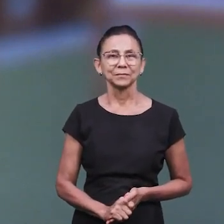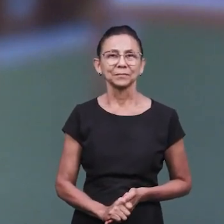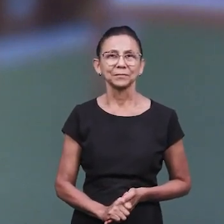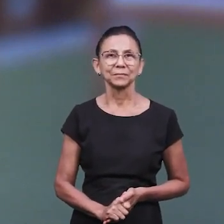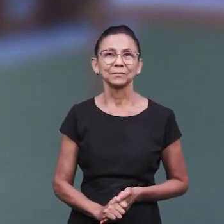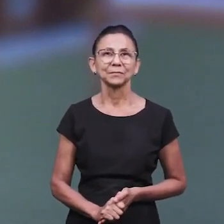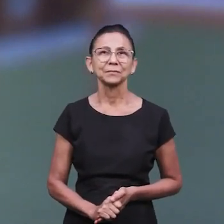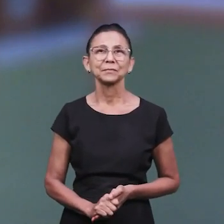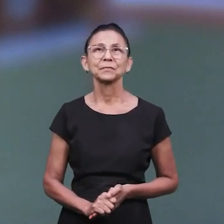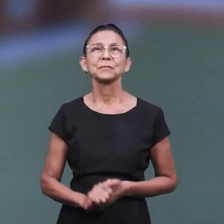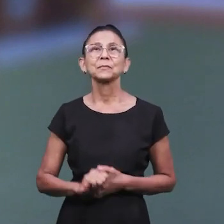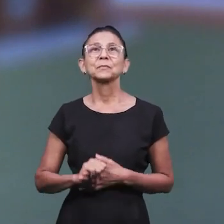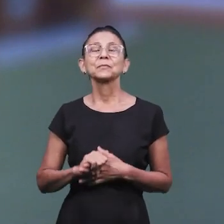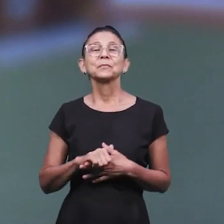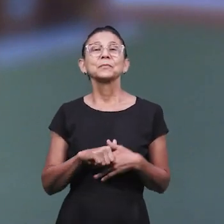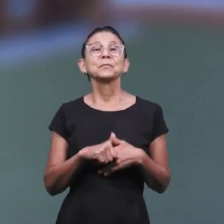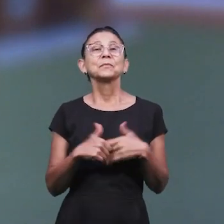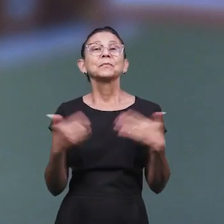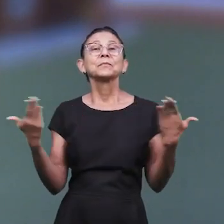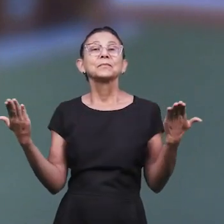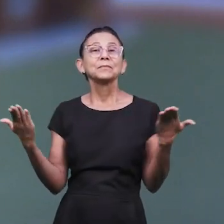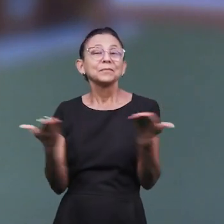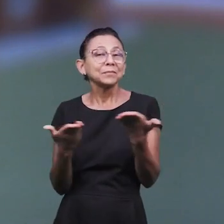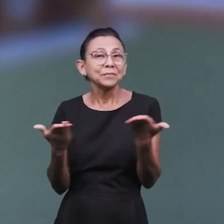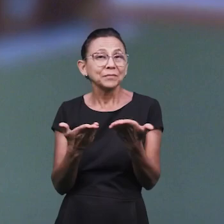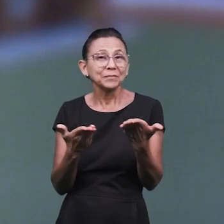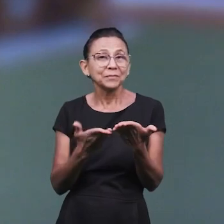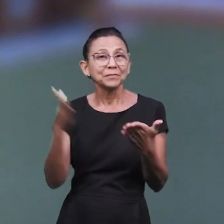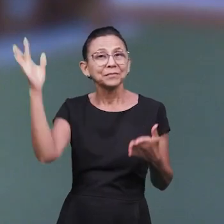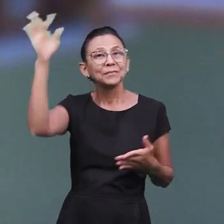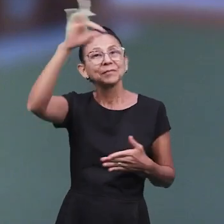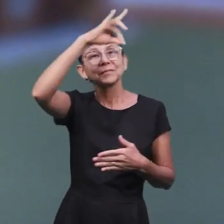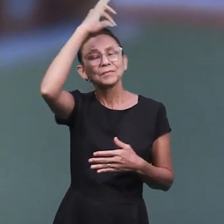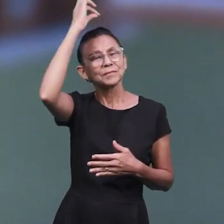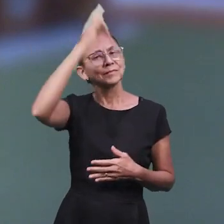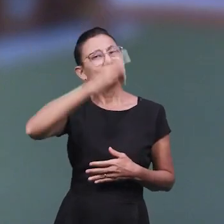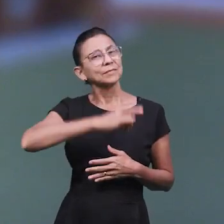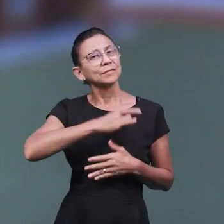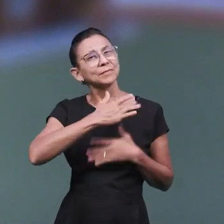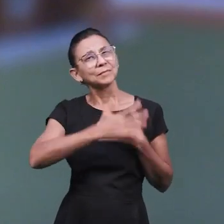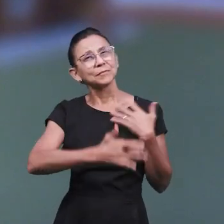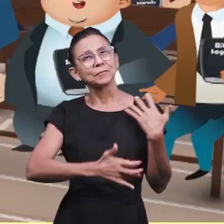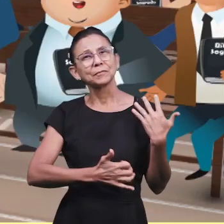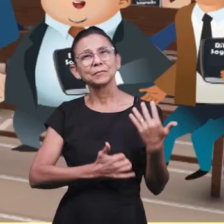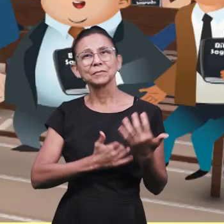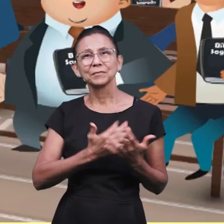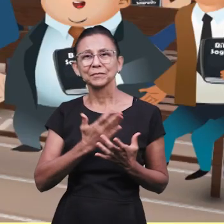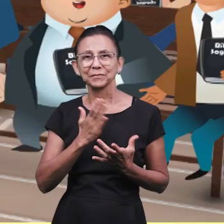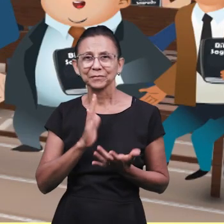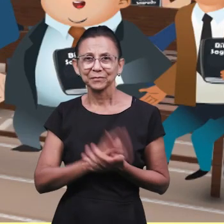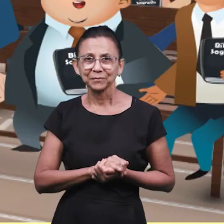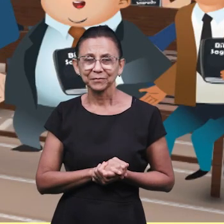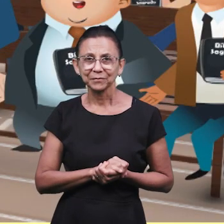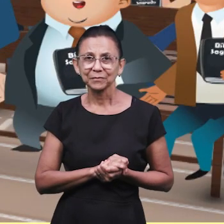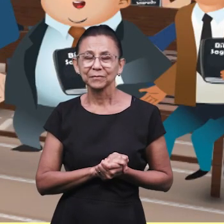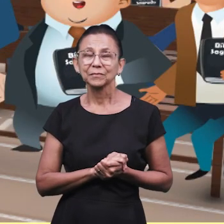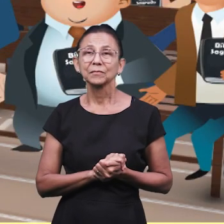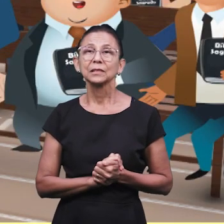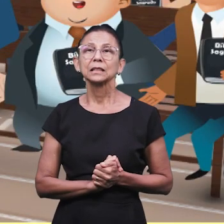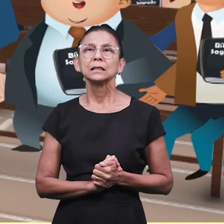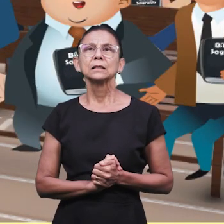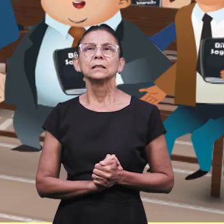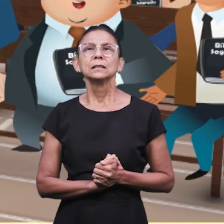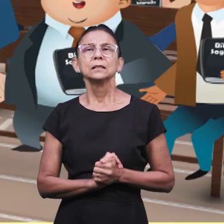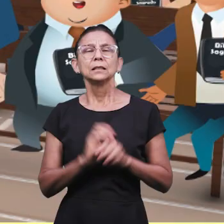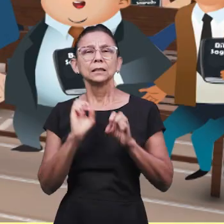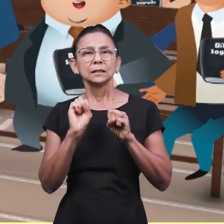do Senhor, sabe qual é? Enchei-vos do Espírito Santo. Glória a Deus. Então, que essa palavra possa a